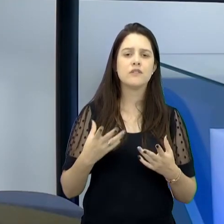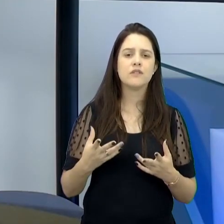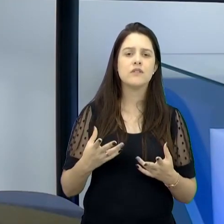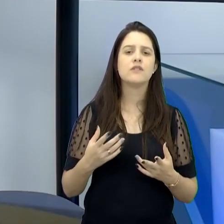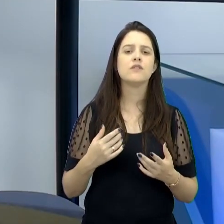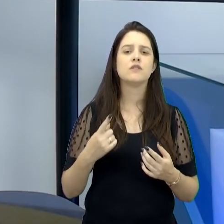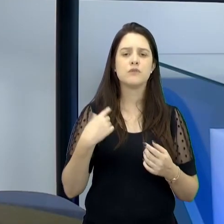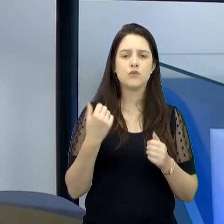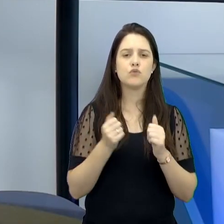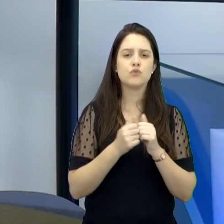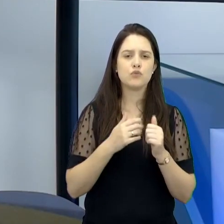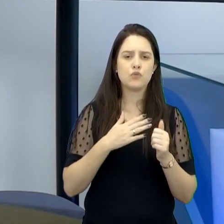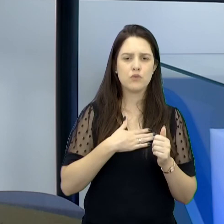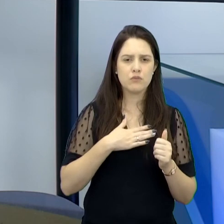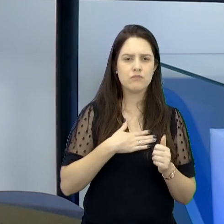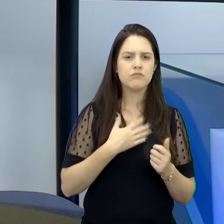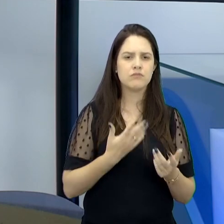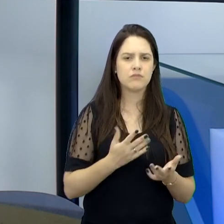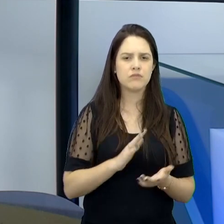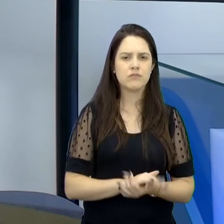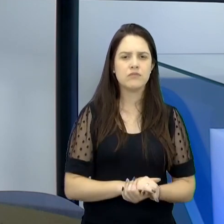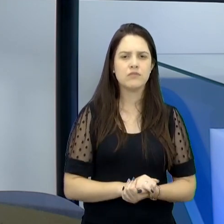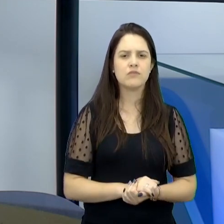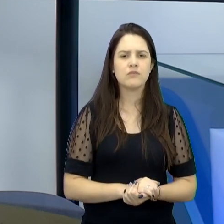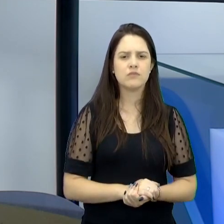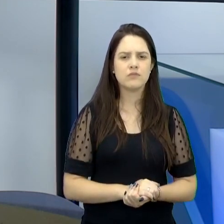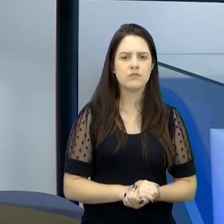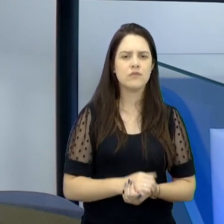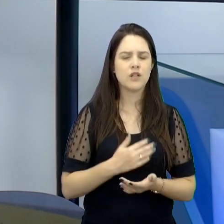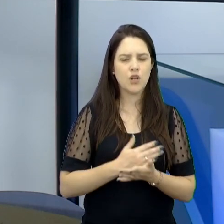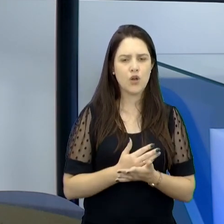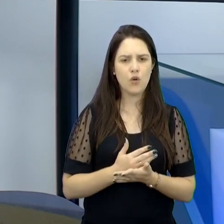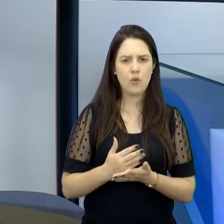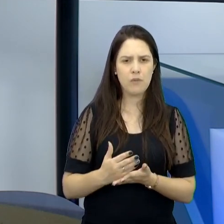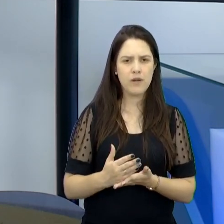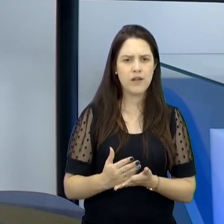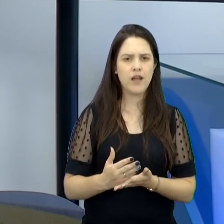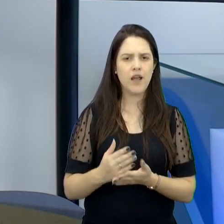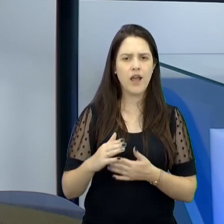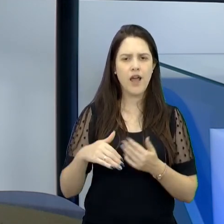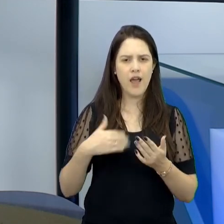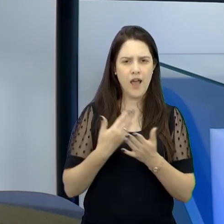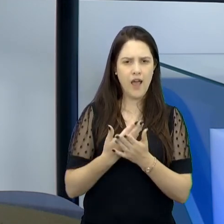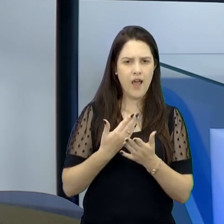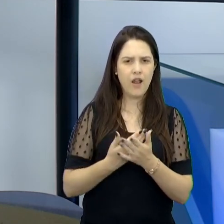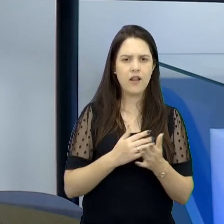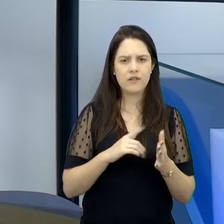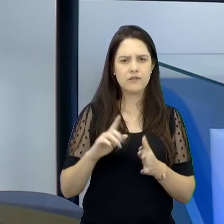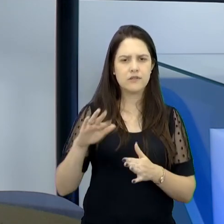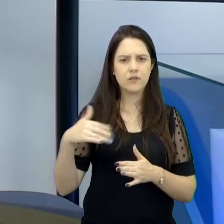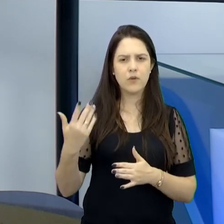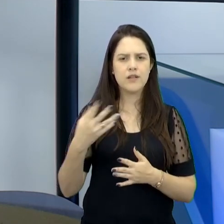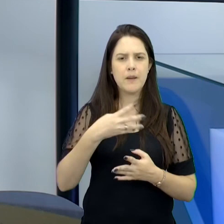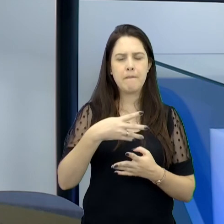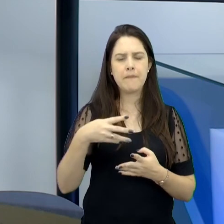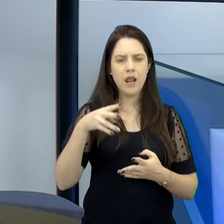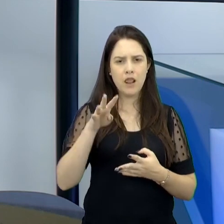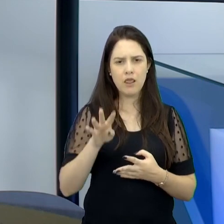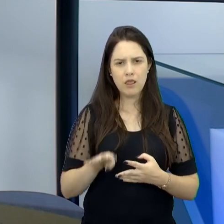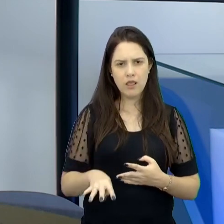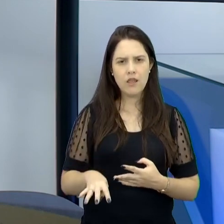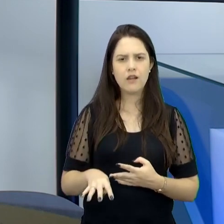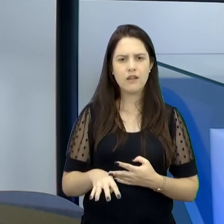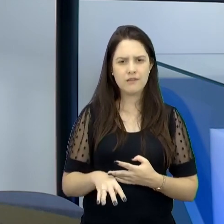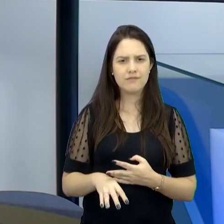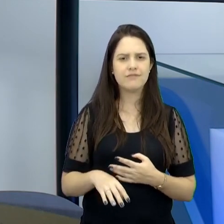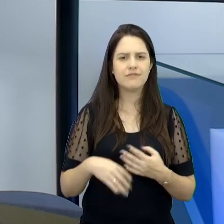correção aqui comigo, seria ótimo. Então nós vamos começar aí a aula que vem com essa planilha aí. Eu queria agradecer